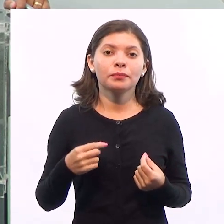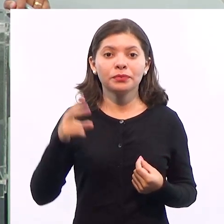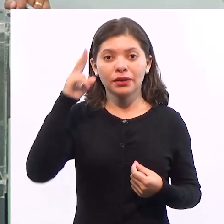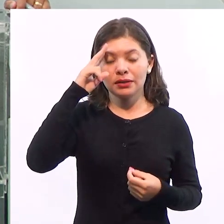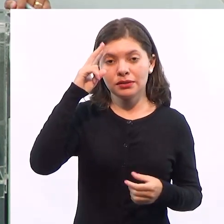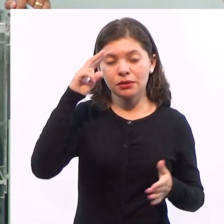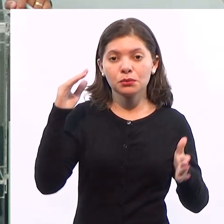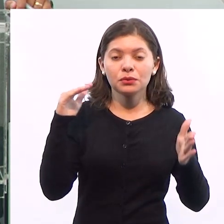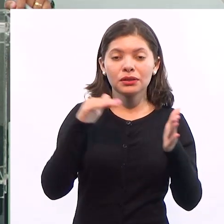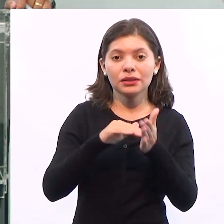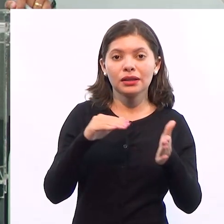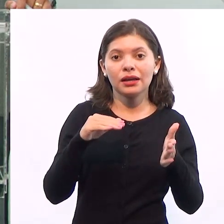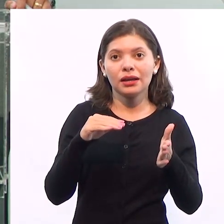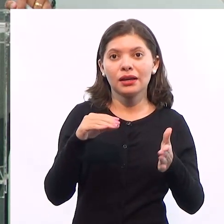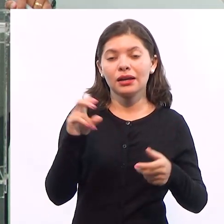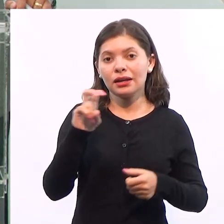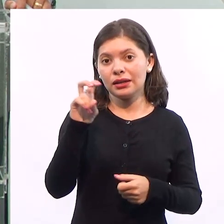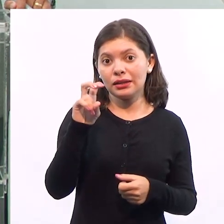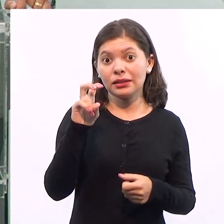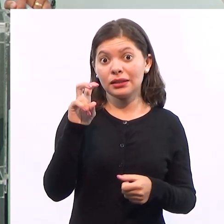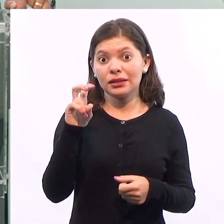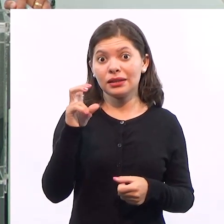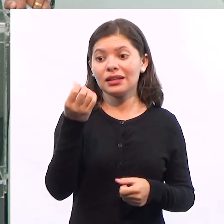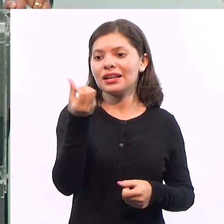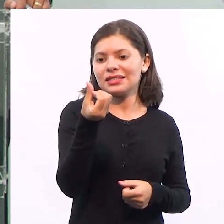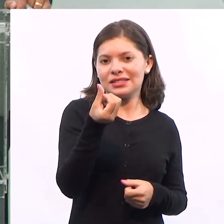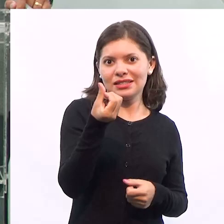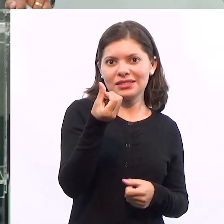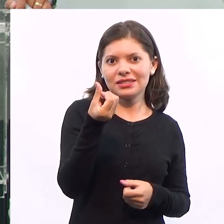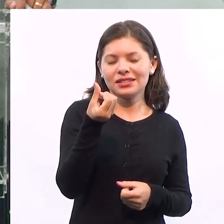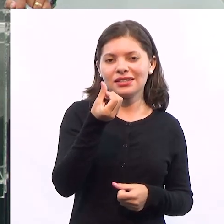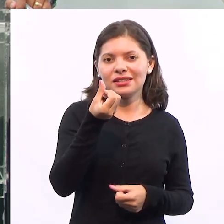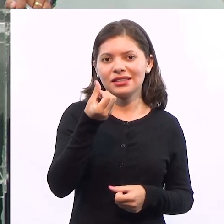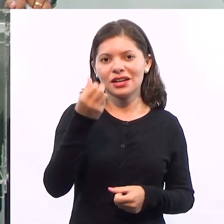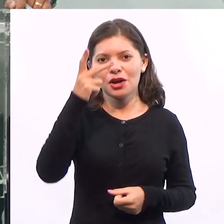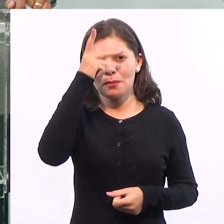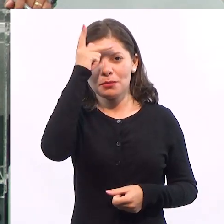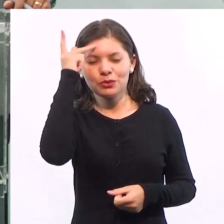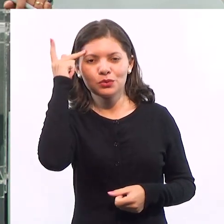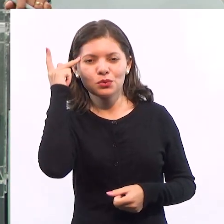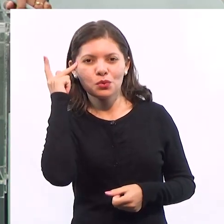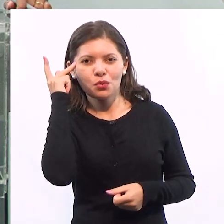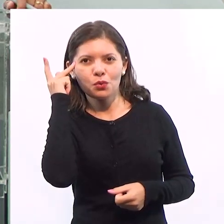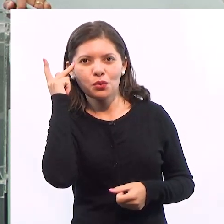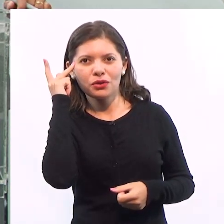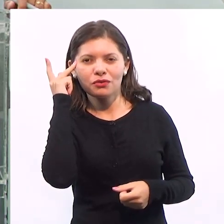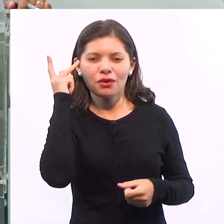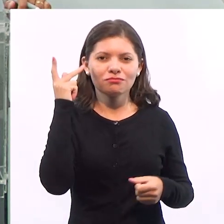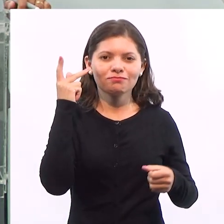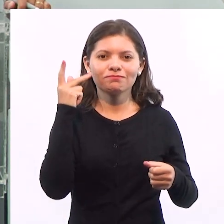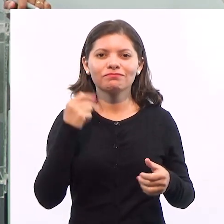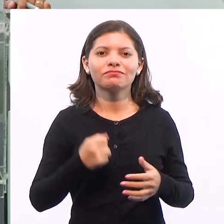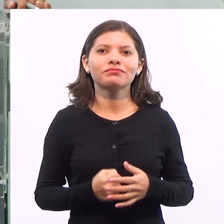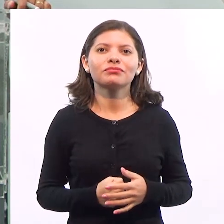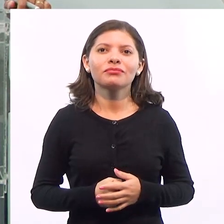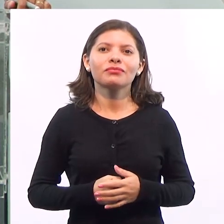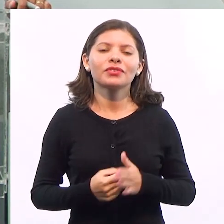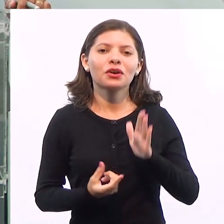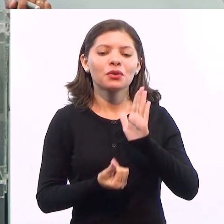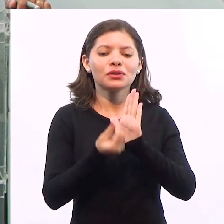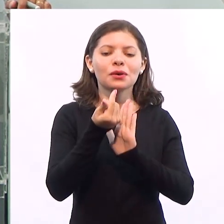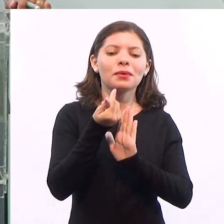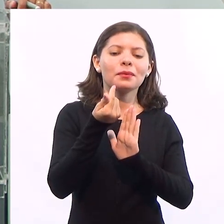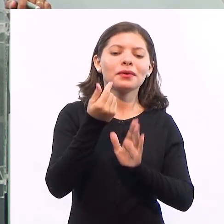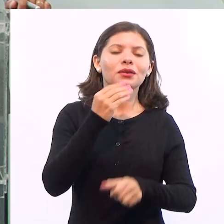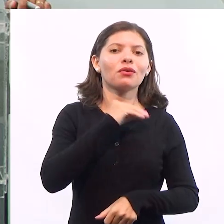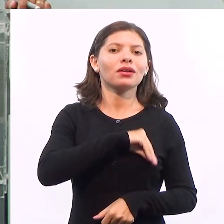social de segunda a quinta e na sexta, né? Olha só, no sextou, as pessoas vão mais descoladas, porque tem o happy hour, principalmente